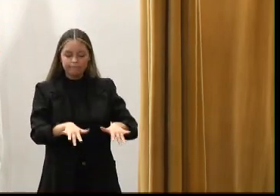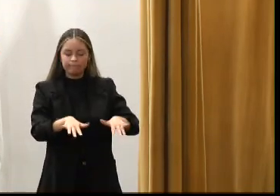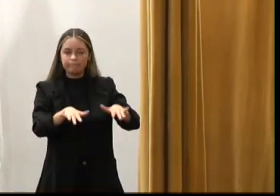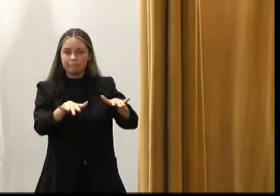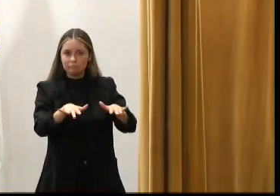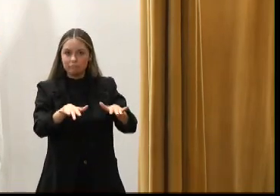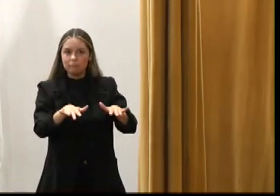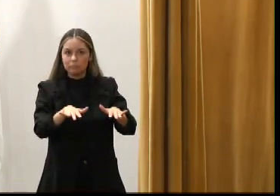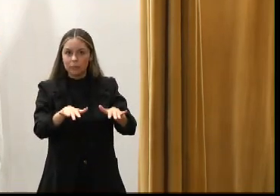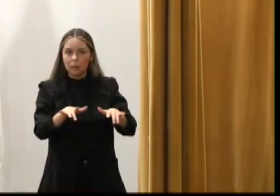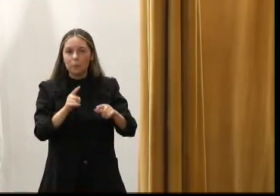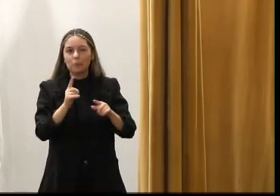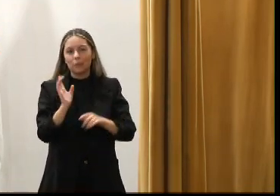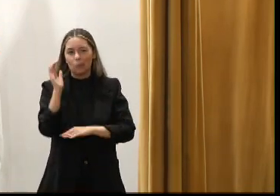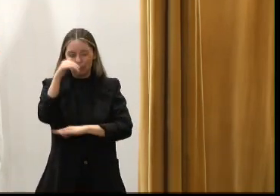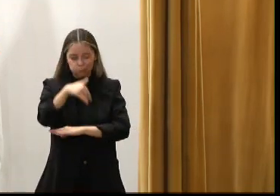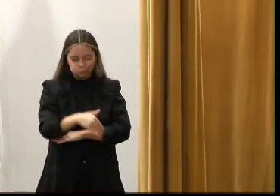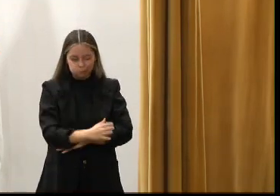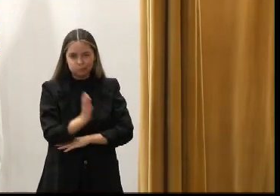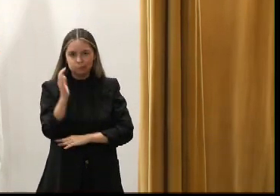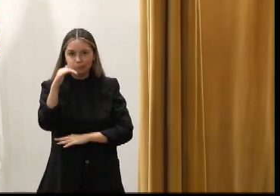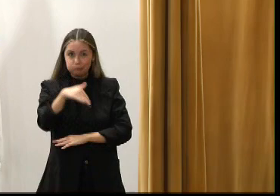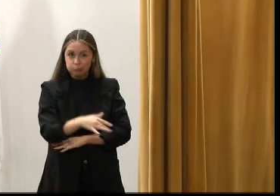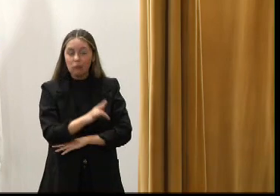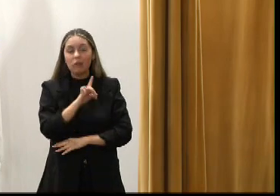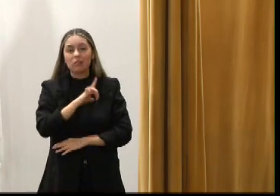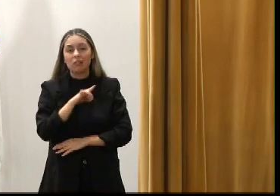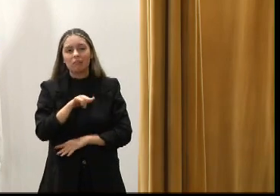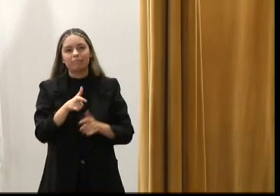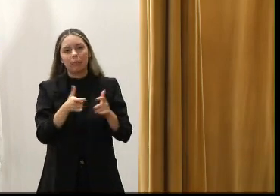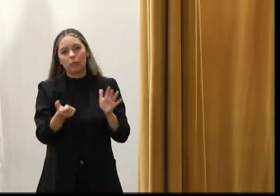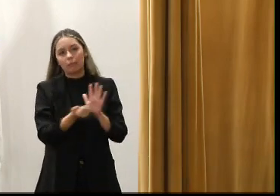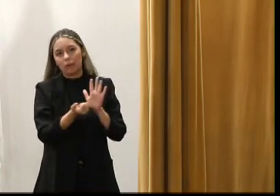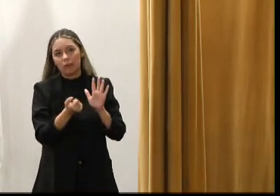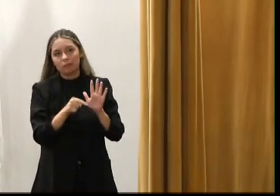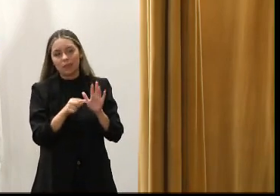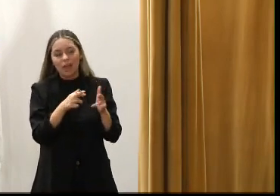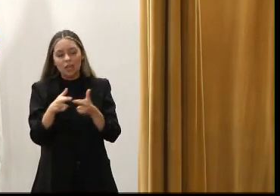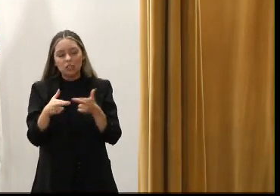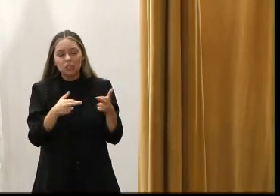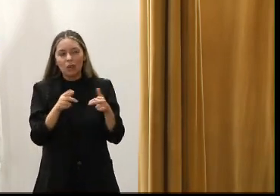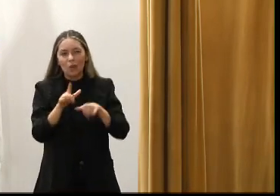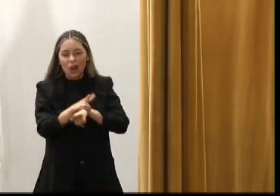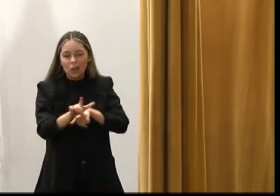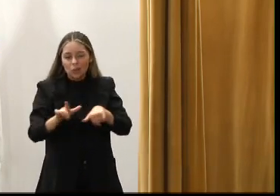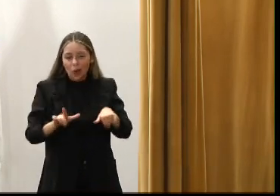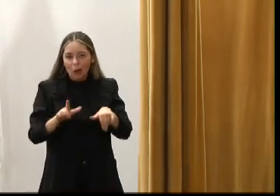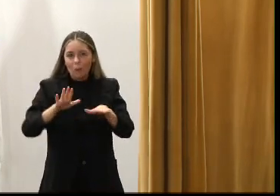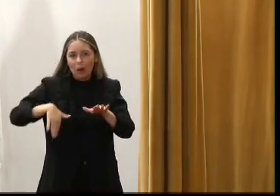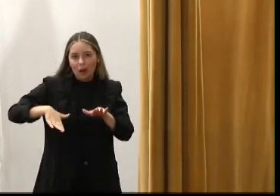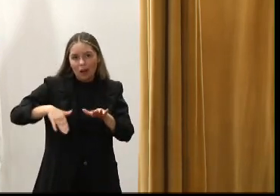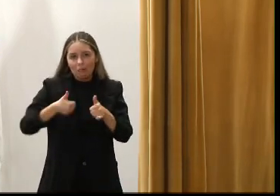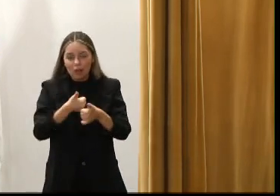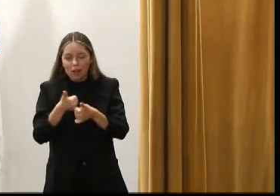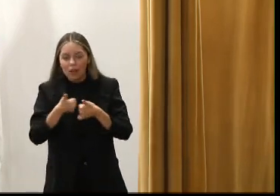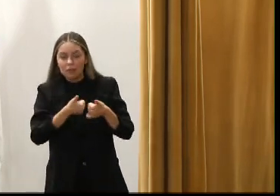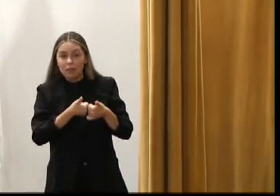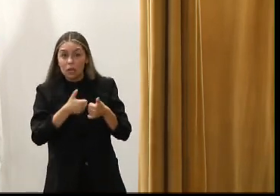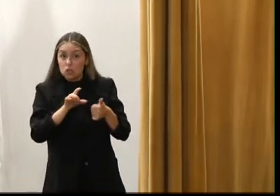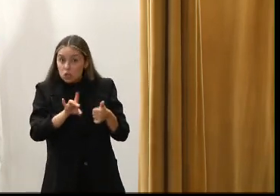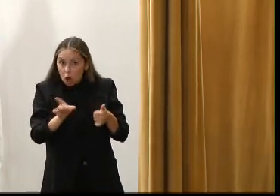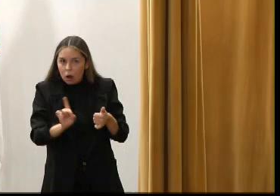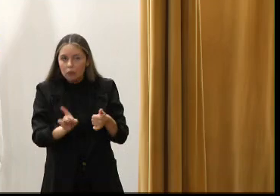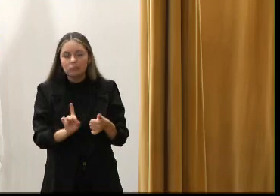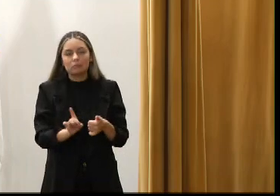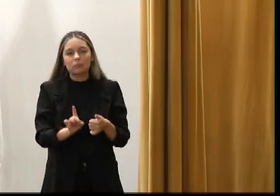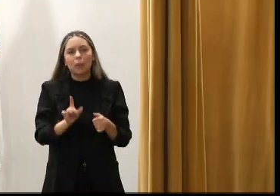elevação dos oceanos terá uma repercussão muito grande nas regiões litorâneas, mas não só na região litorânea, porque